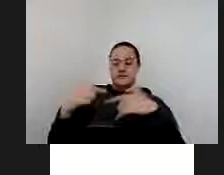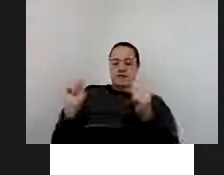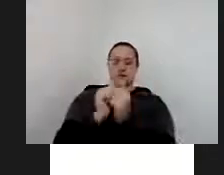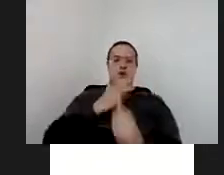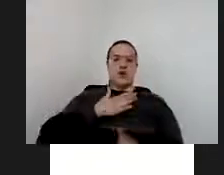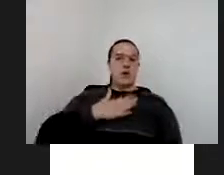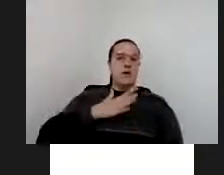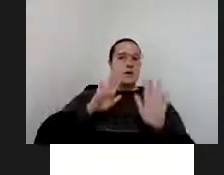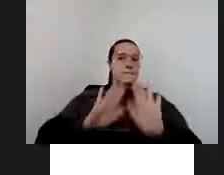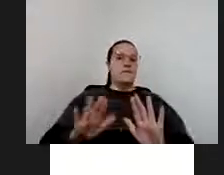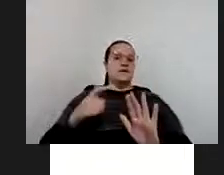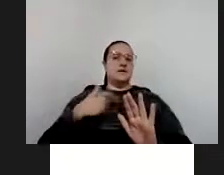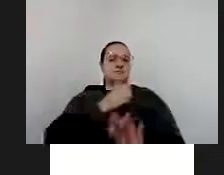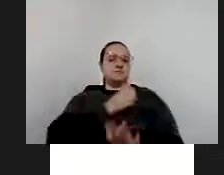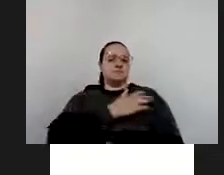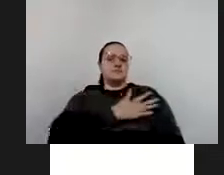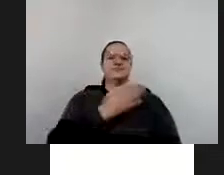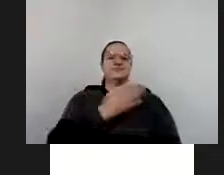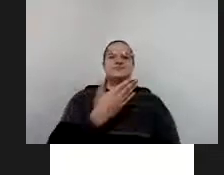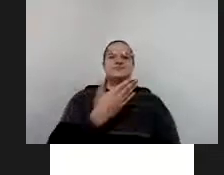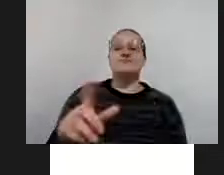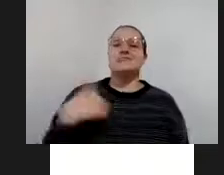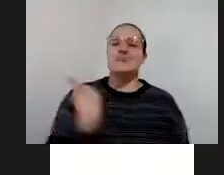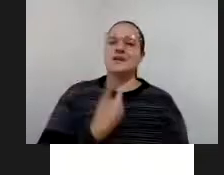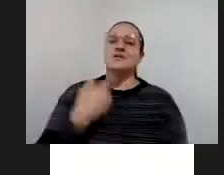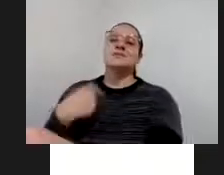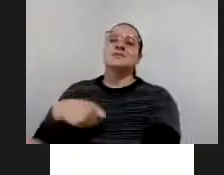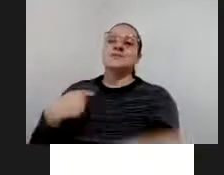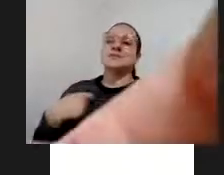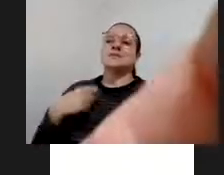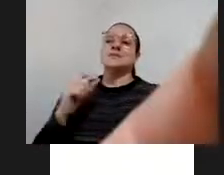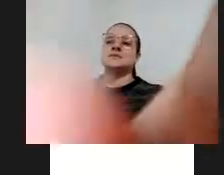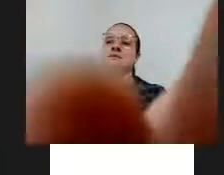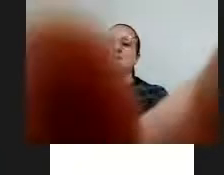a gente né, teria que... Eu acho que